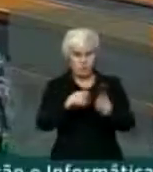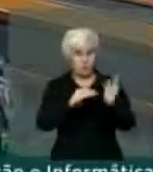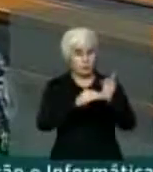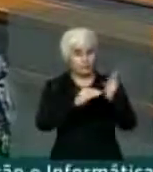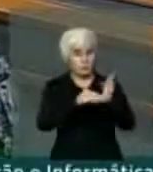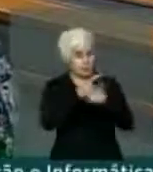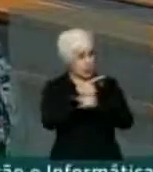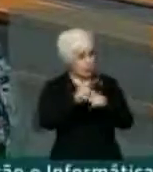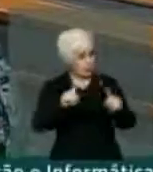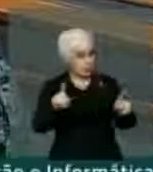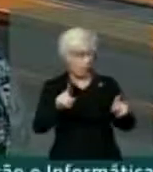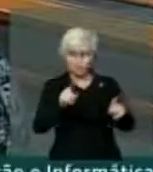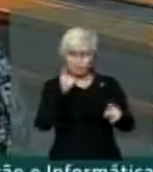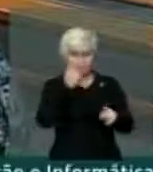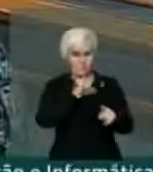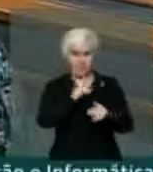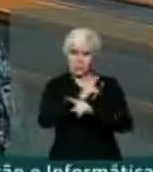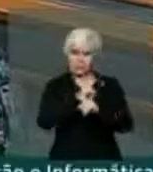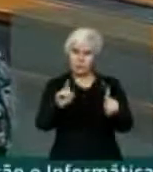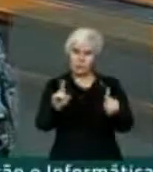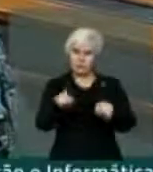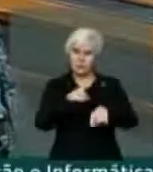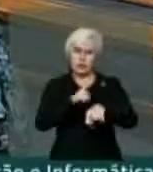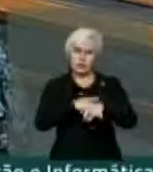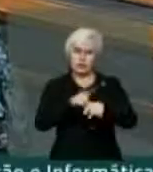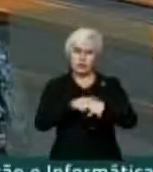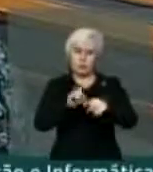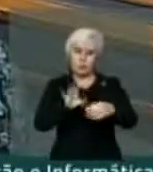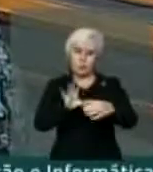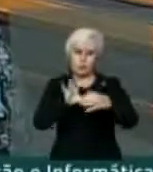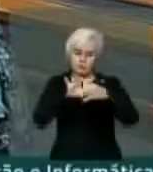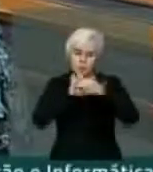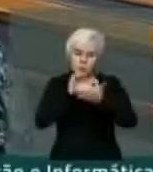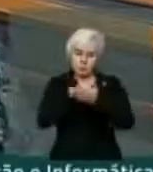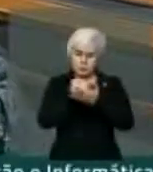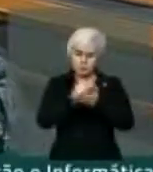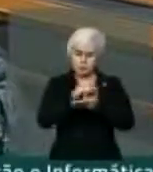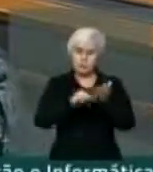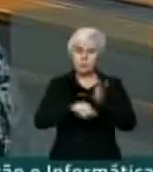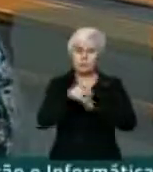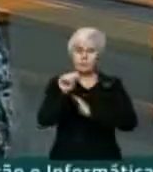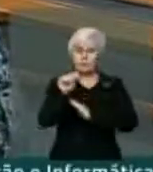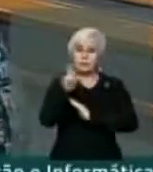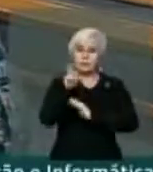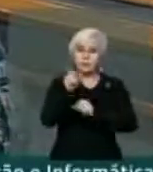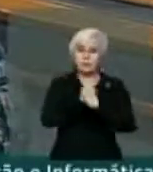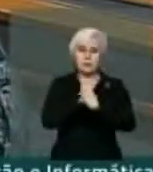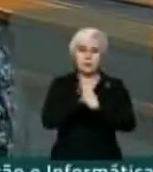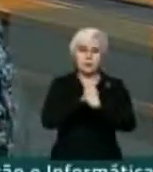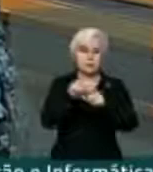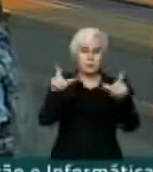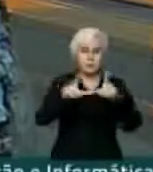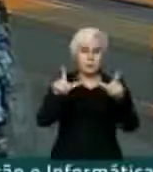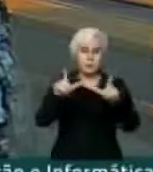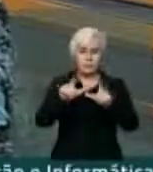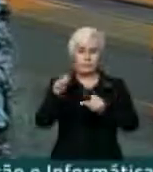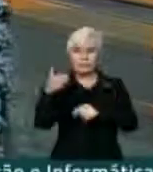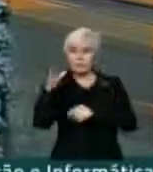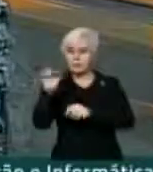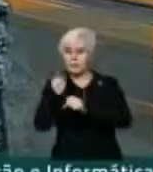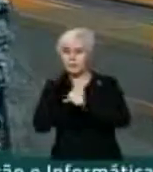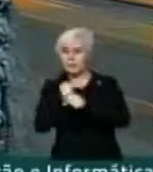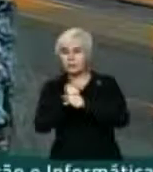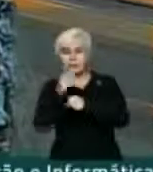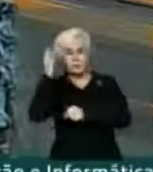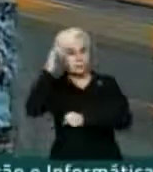mesmo, não há meios. E o prazo de concessão é muito longo, 15 anos TV e 10 anos rádio é muito longo. E uma renovação por